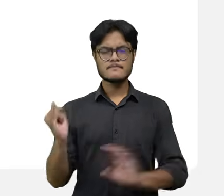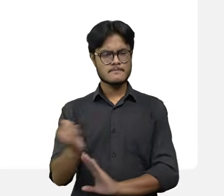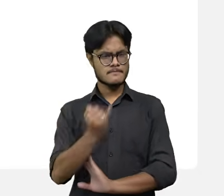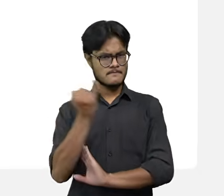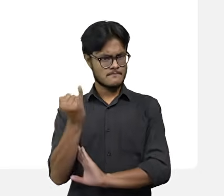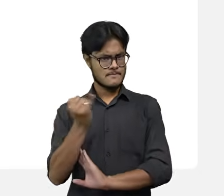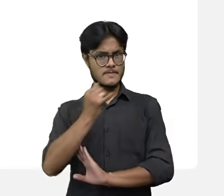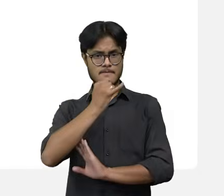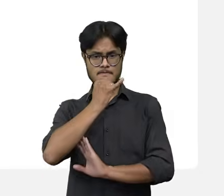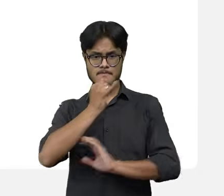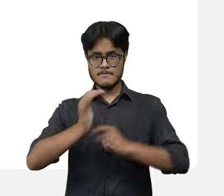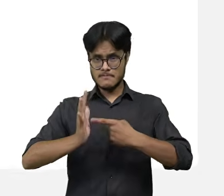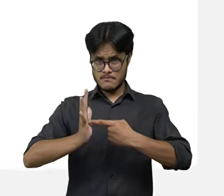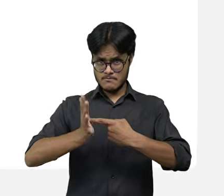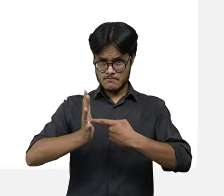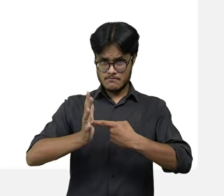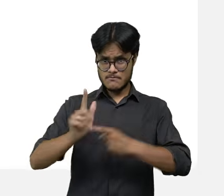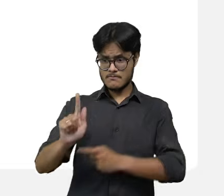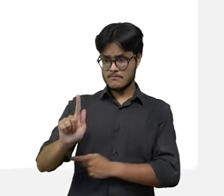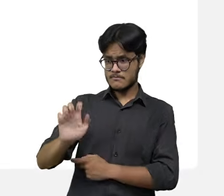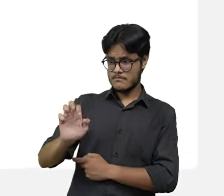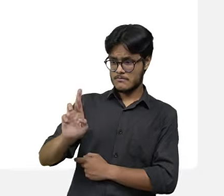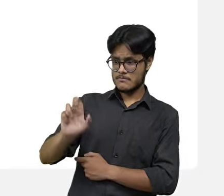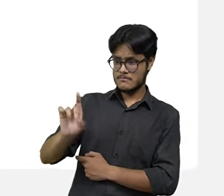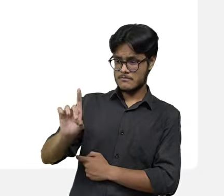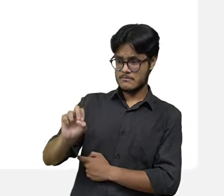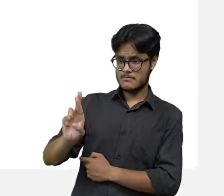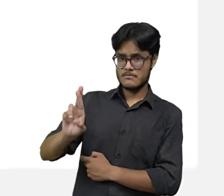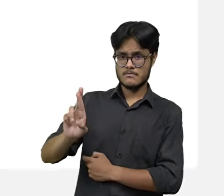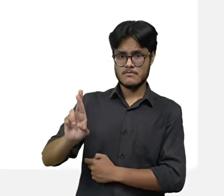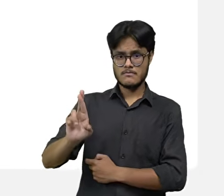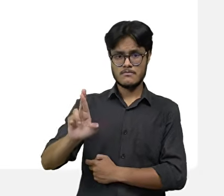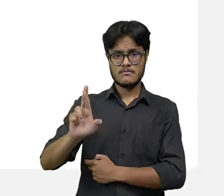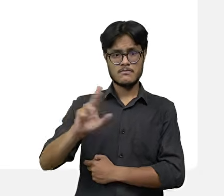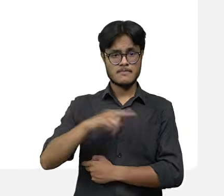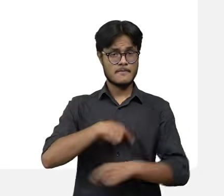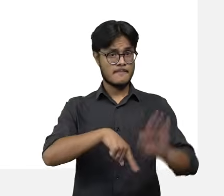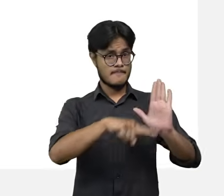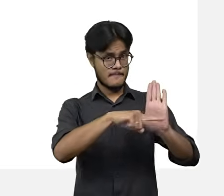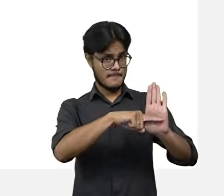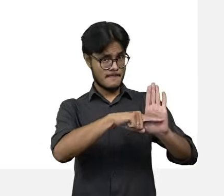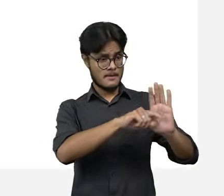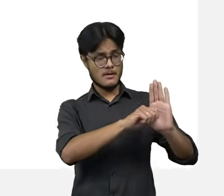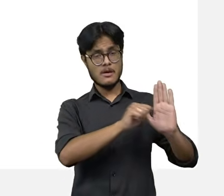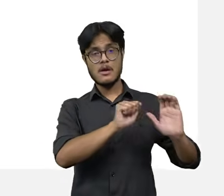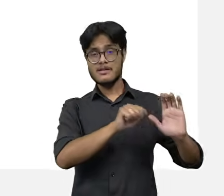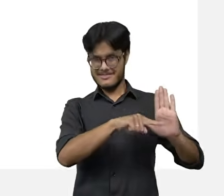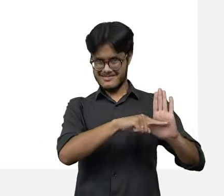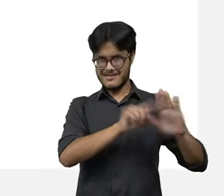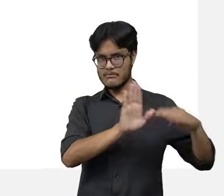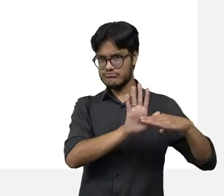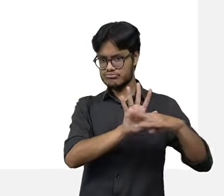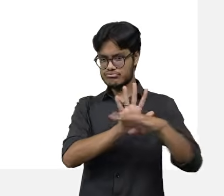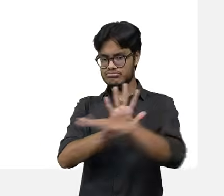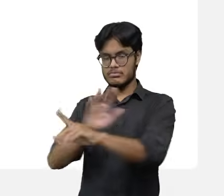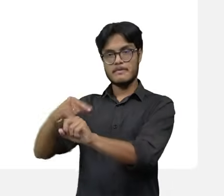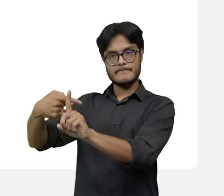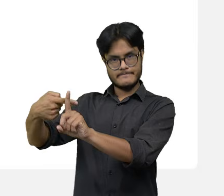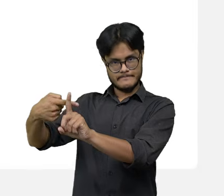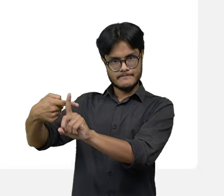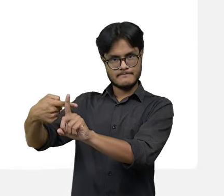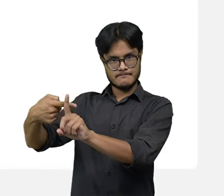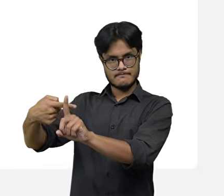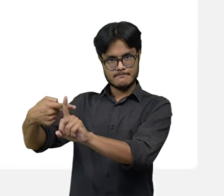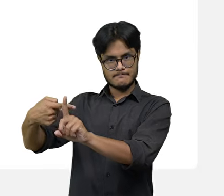no gerador a corrente vai sempre do negativo para o positivo, no